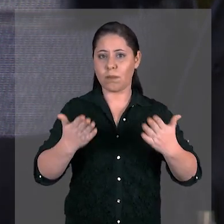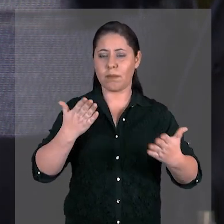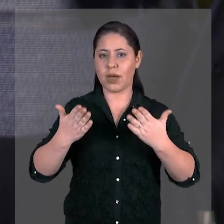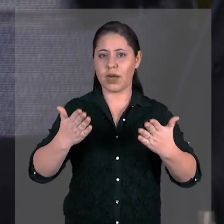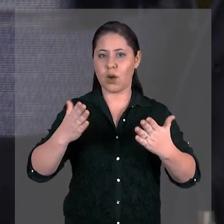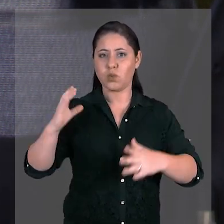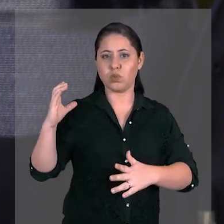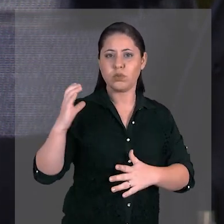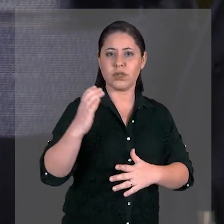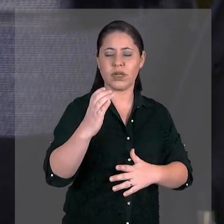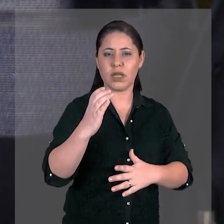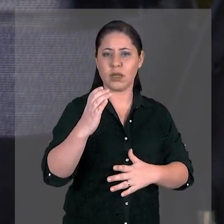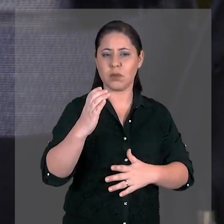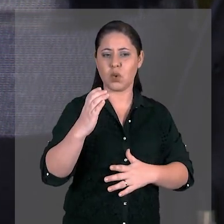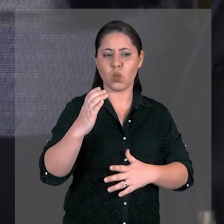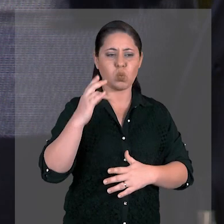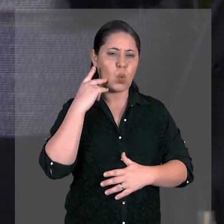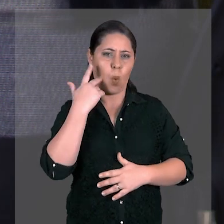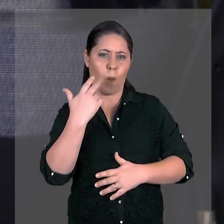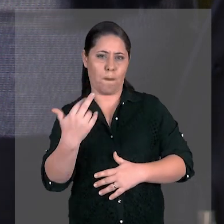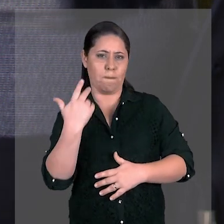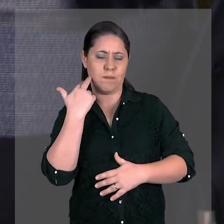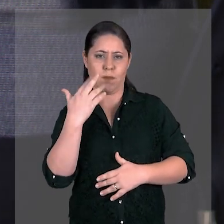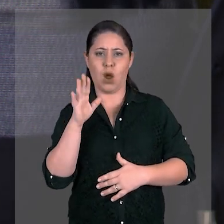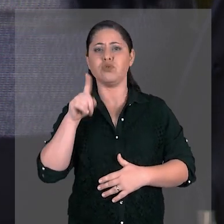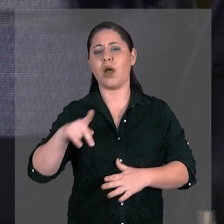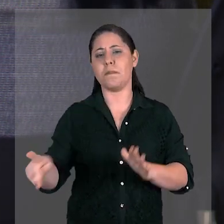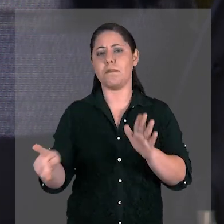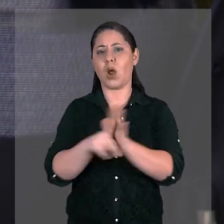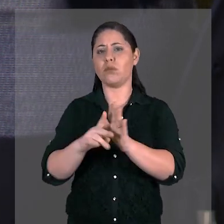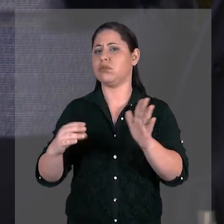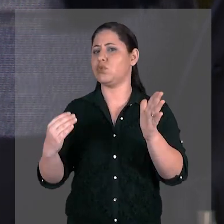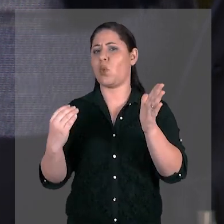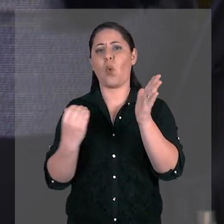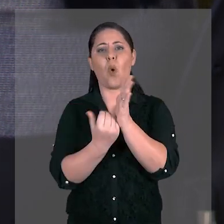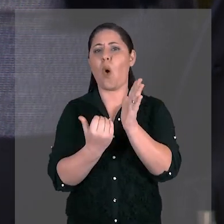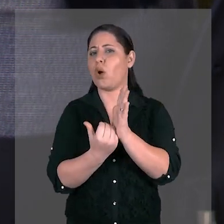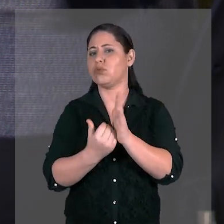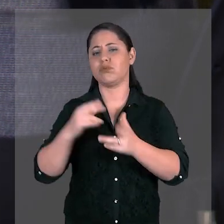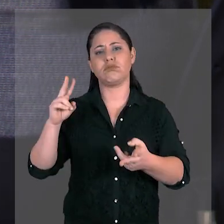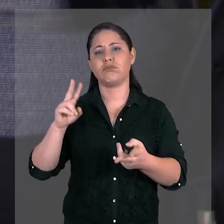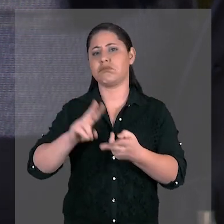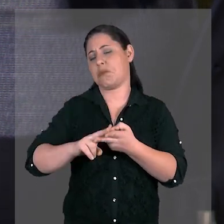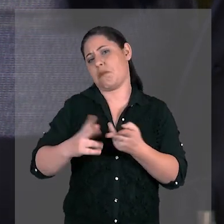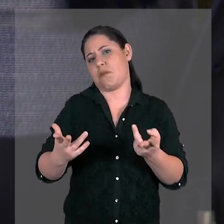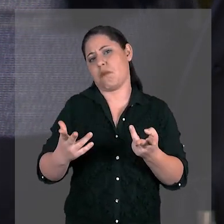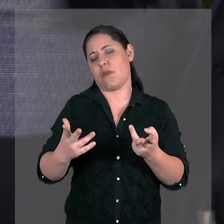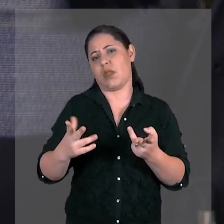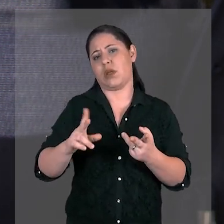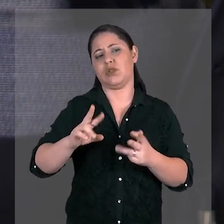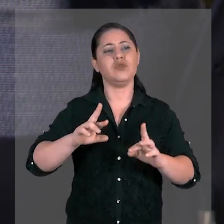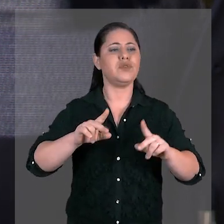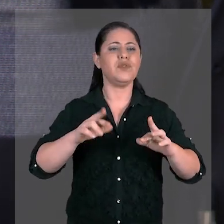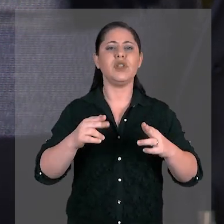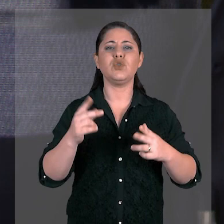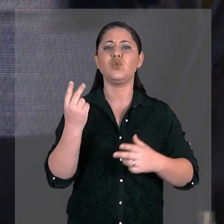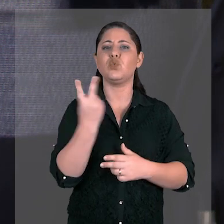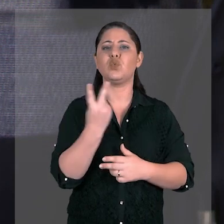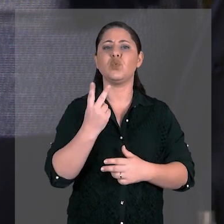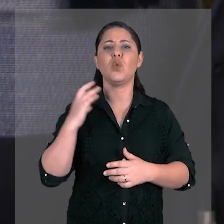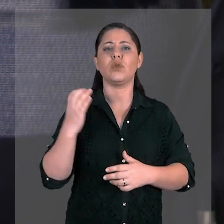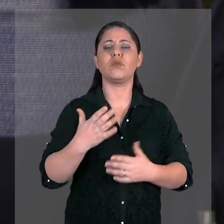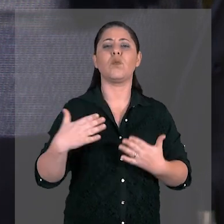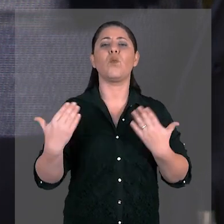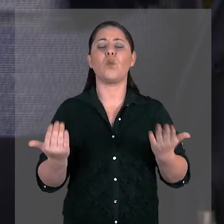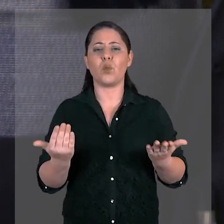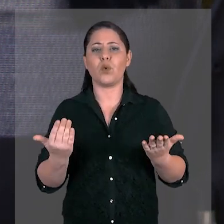propriamente cibernético ou virtual e um crime comum que já é tipificado pelo Código Penal e pelas outras leis. Qual que é a diferença entre esses